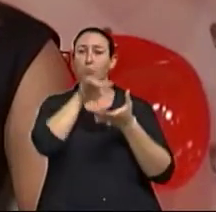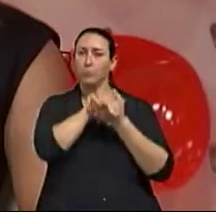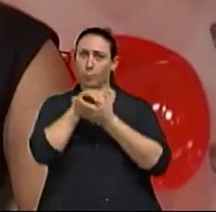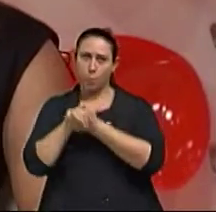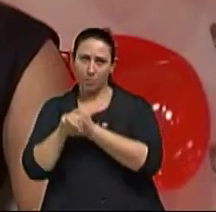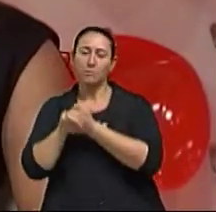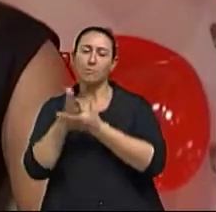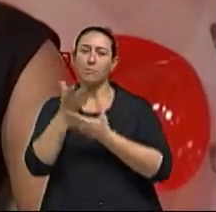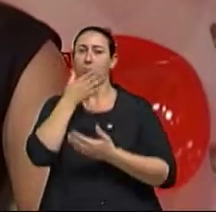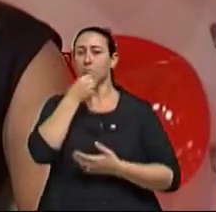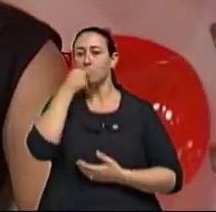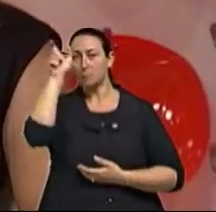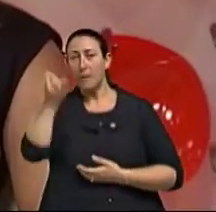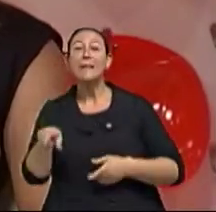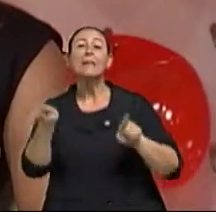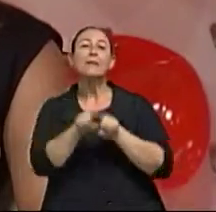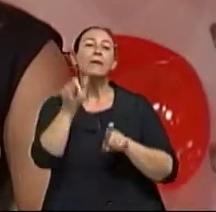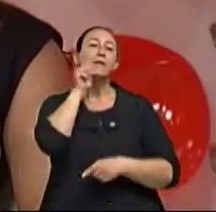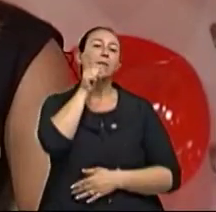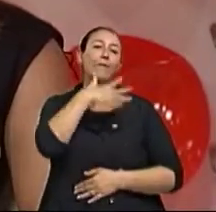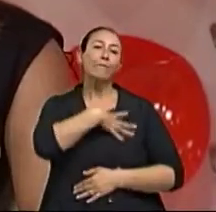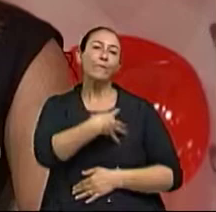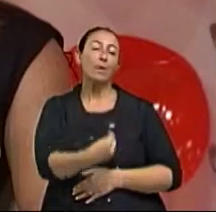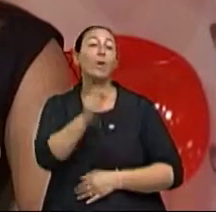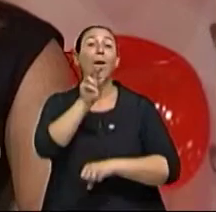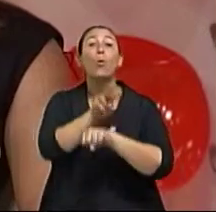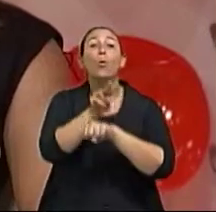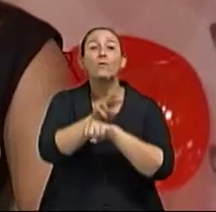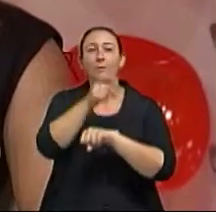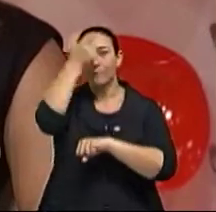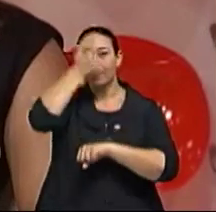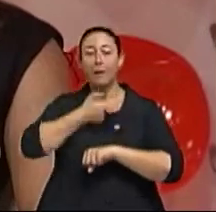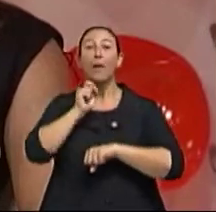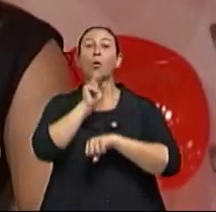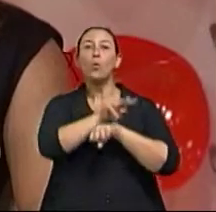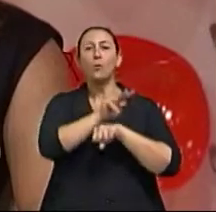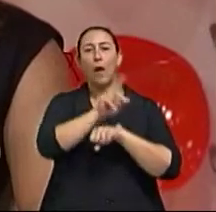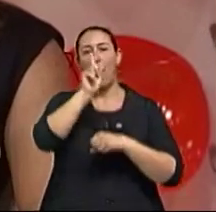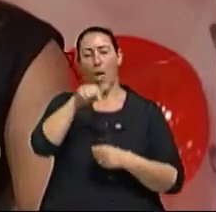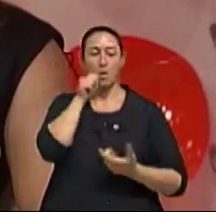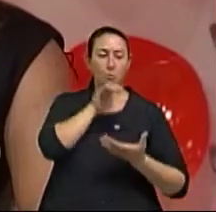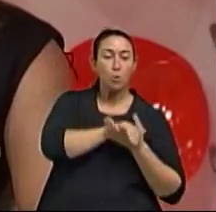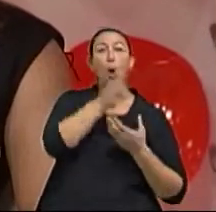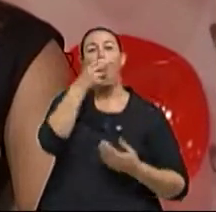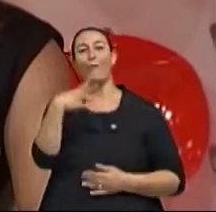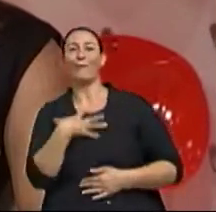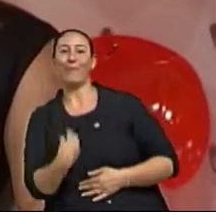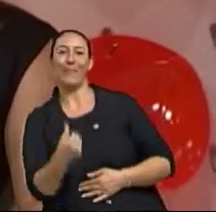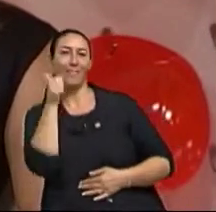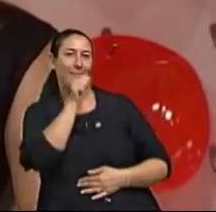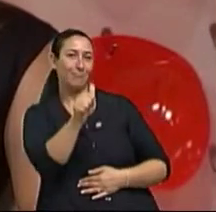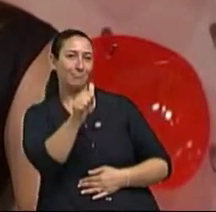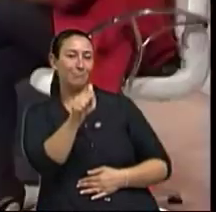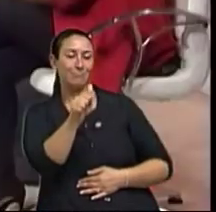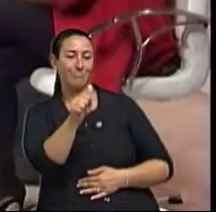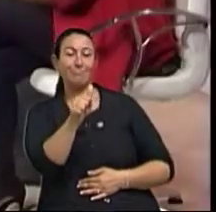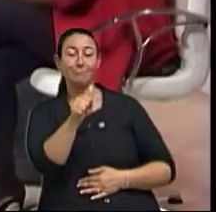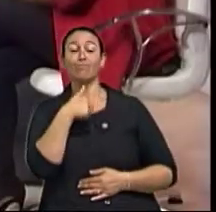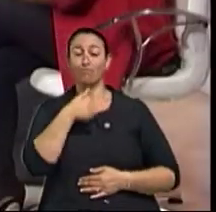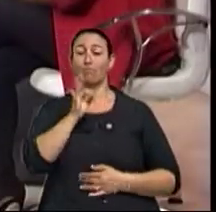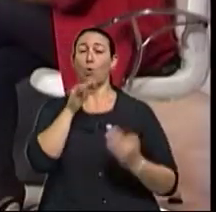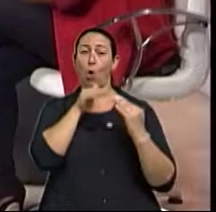dos idosos e as filhas. E eu concordo com o Matheus que no futuro nós vamos ter mais